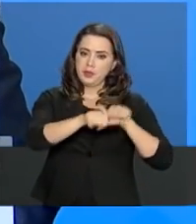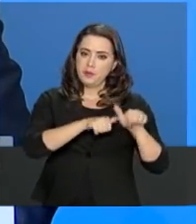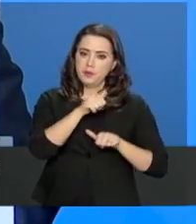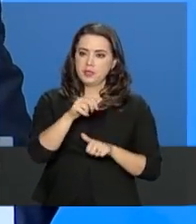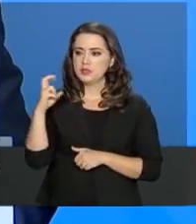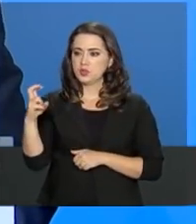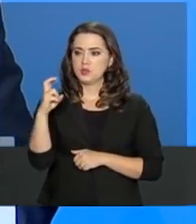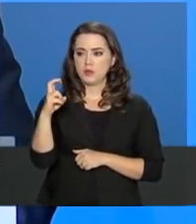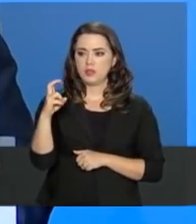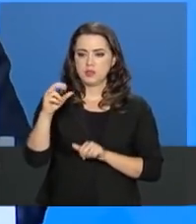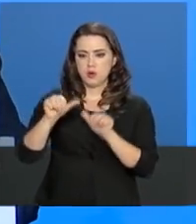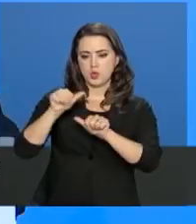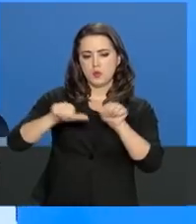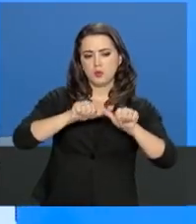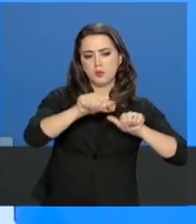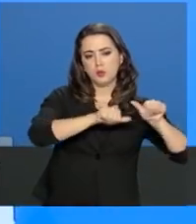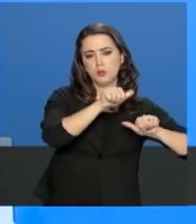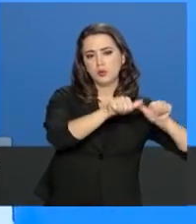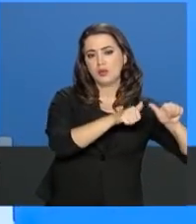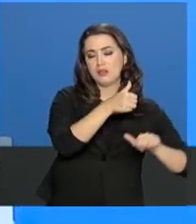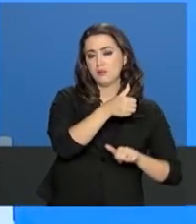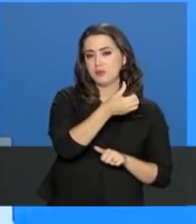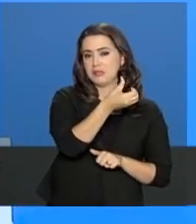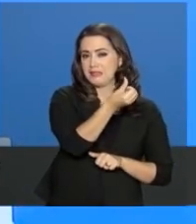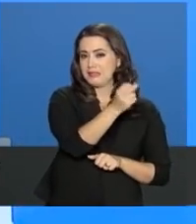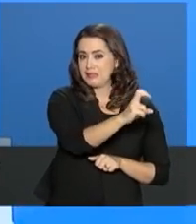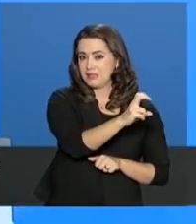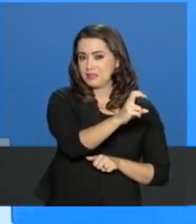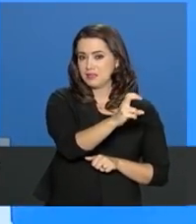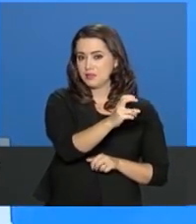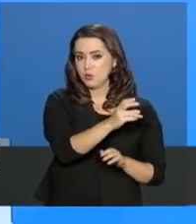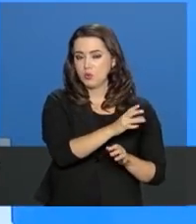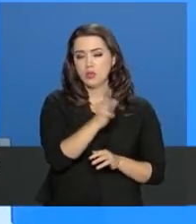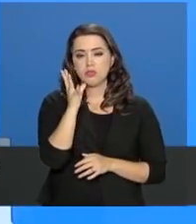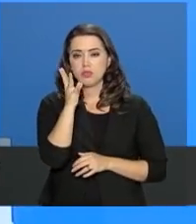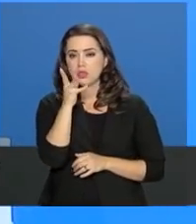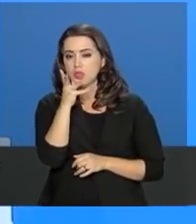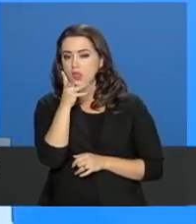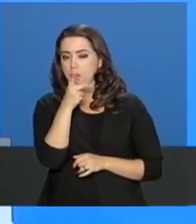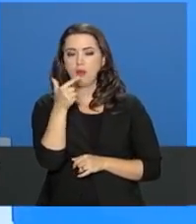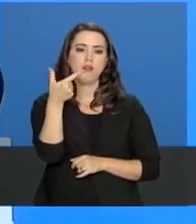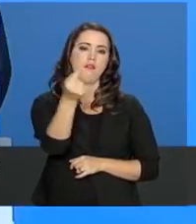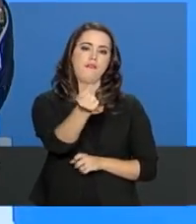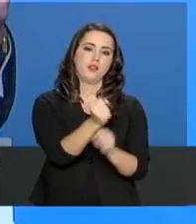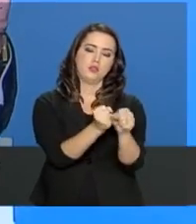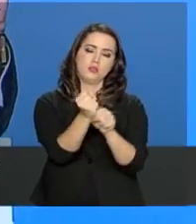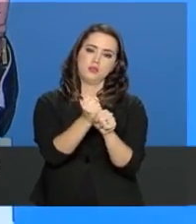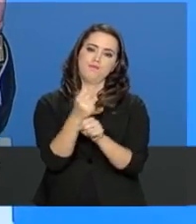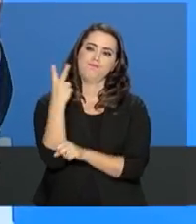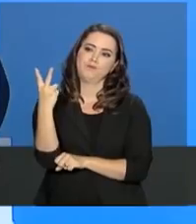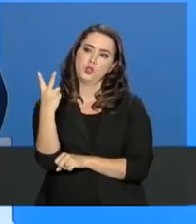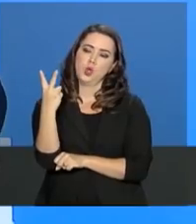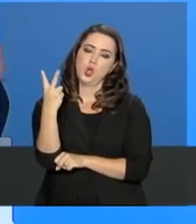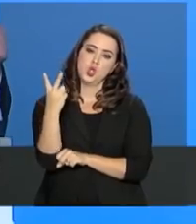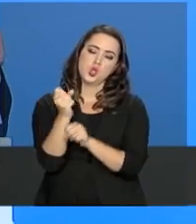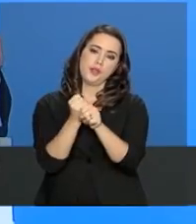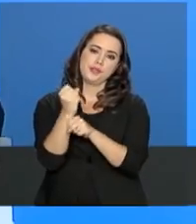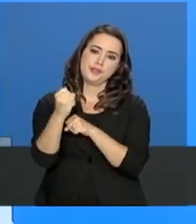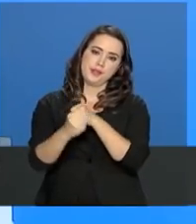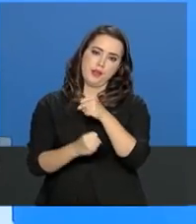55 anos para 65 anos leva 20 anos ou seja a cada dois anos aumenta-se um ano de uma maneira